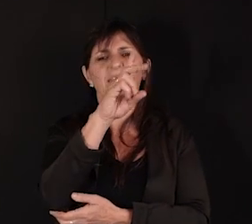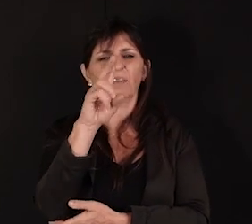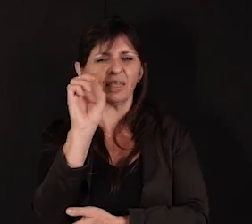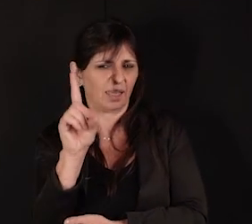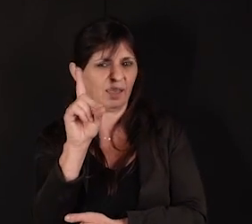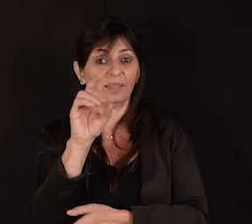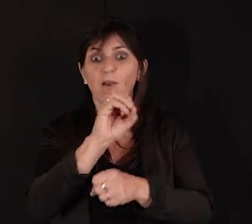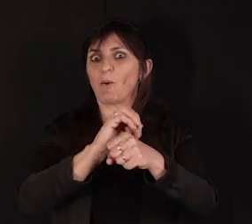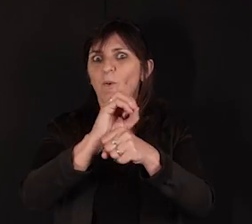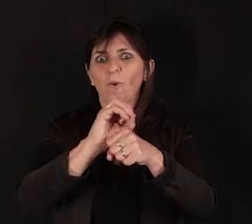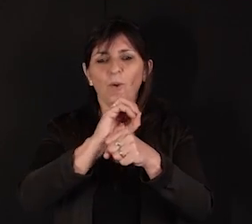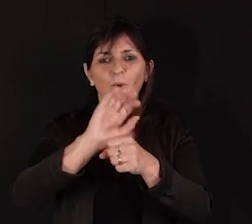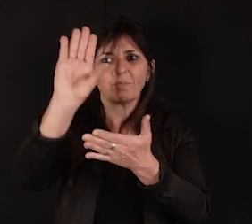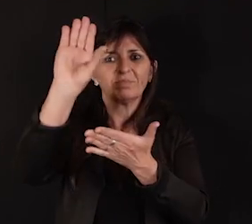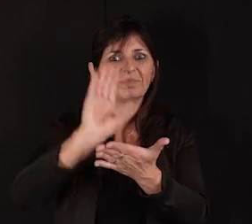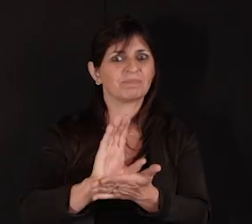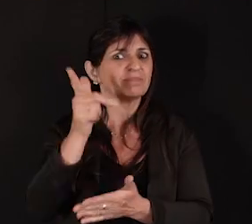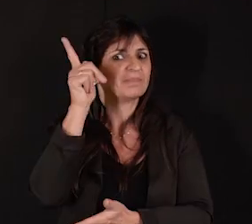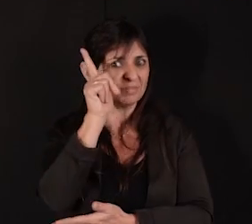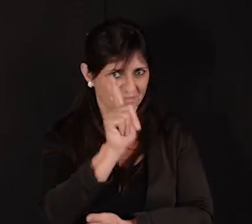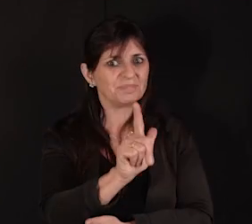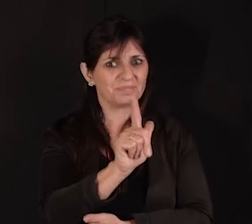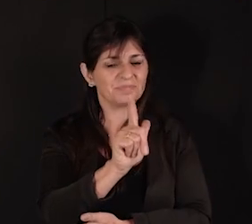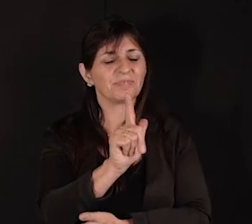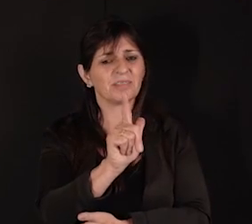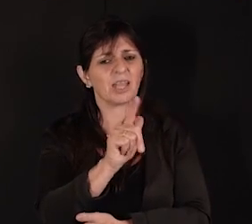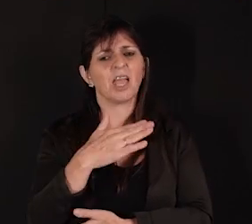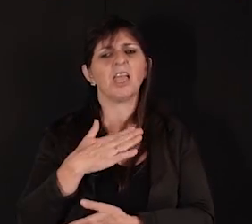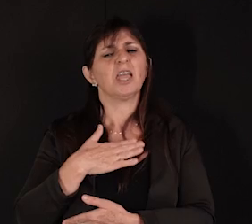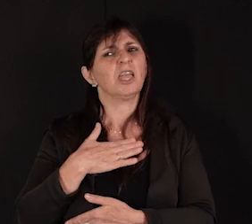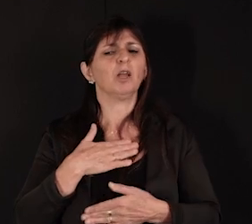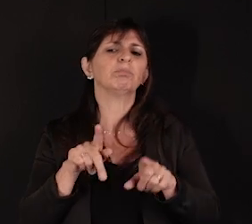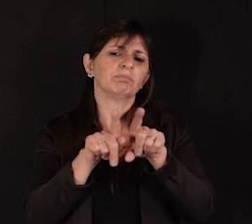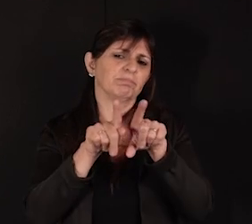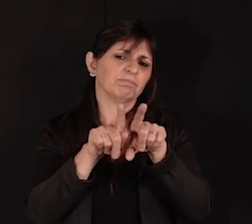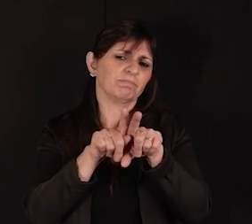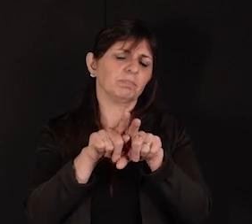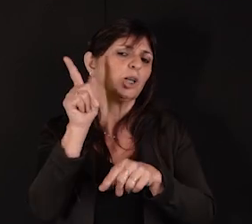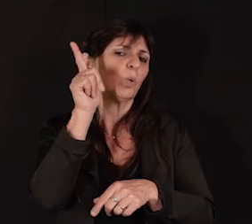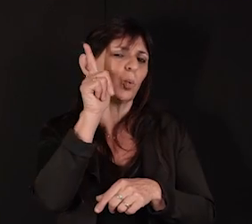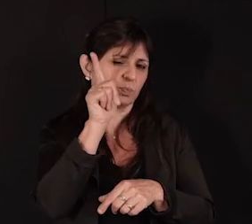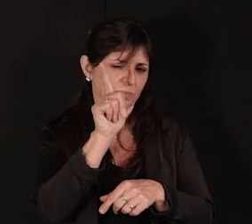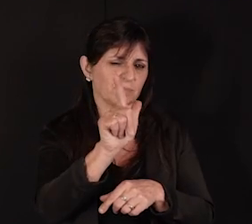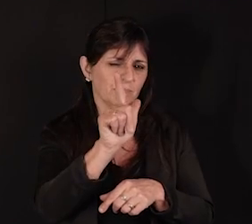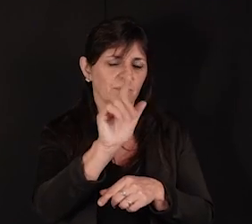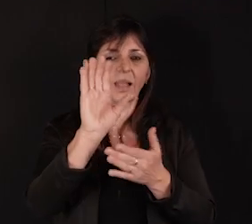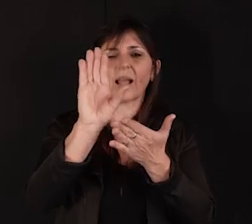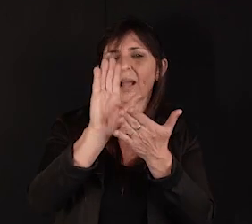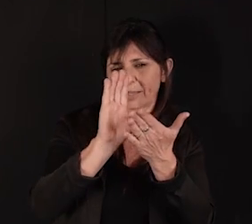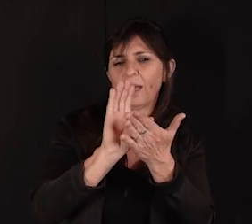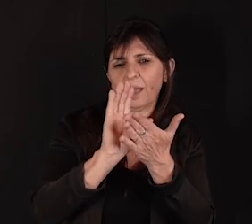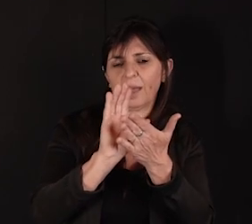gente conquistou, o grupo conquistou. Eu também consegui ganhar